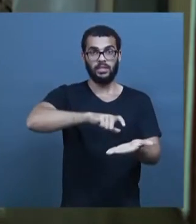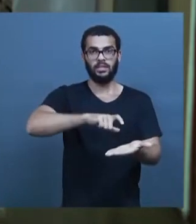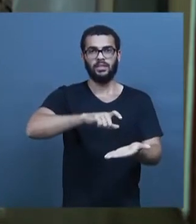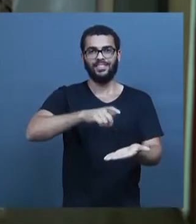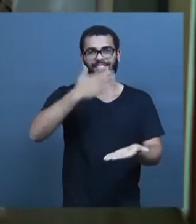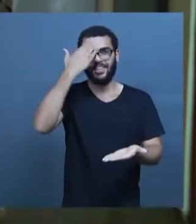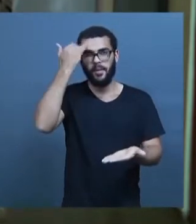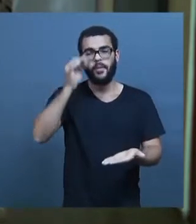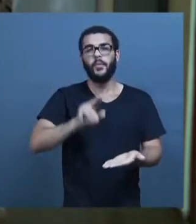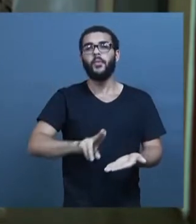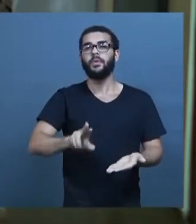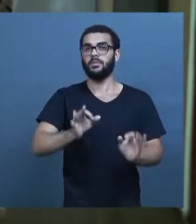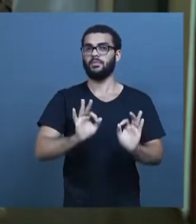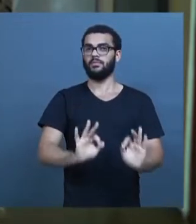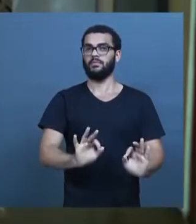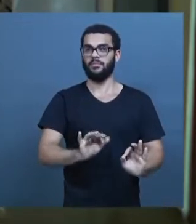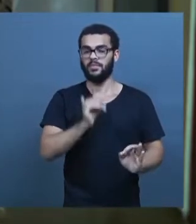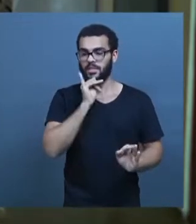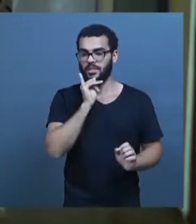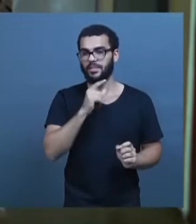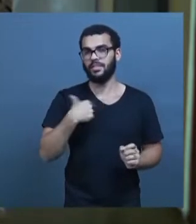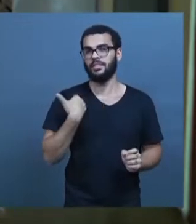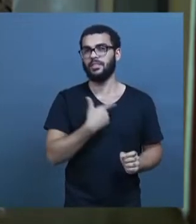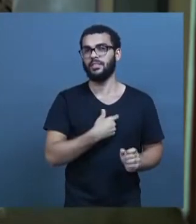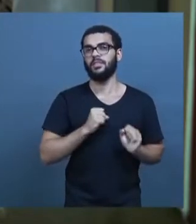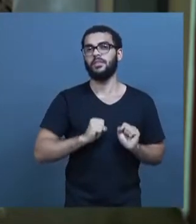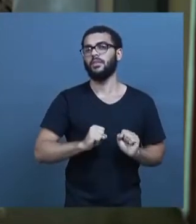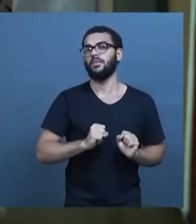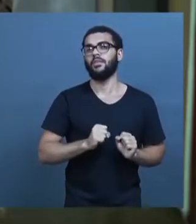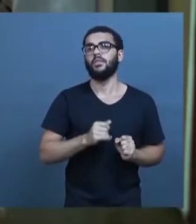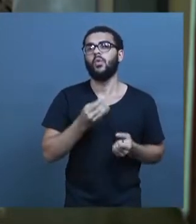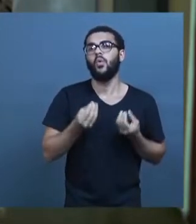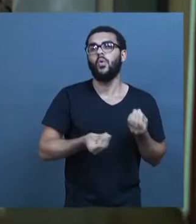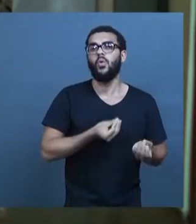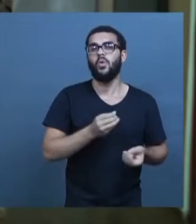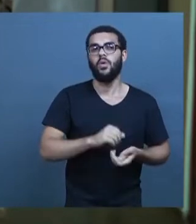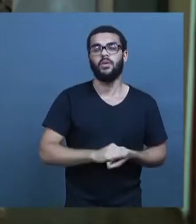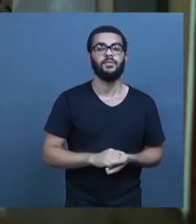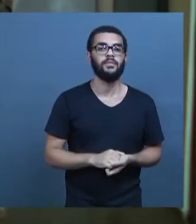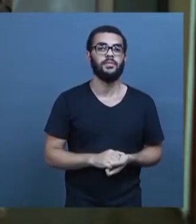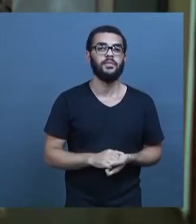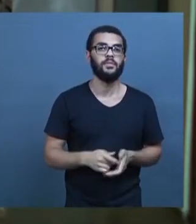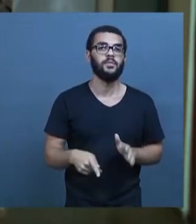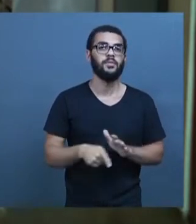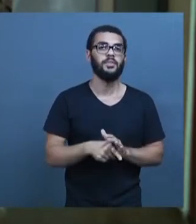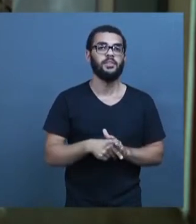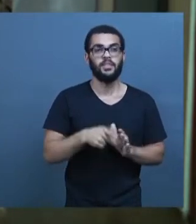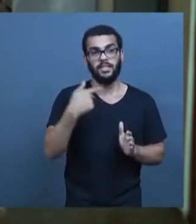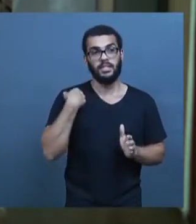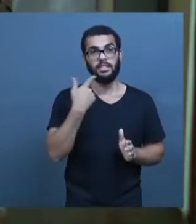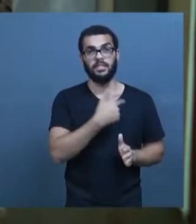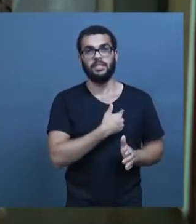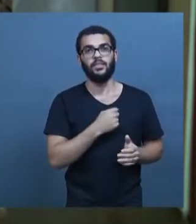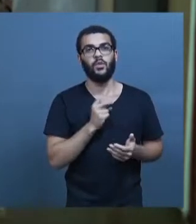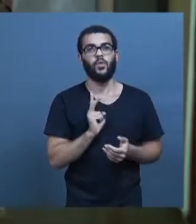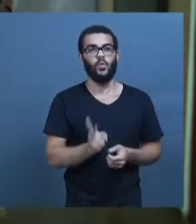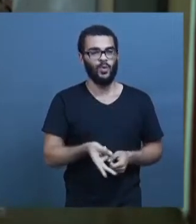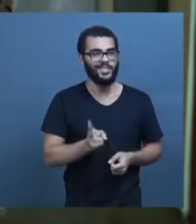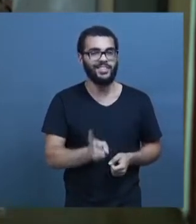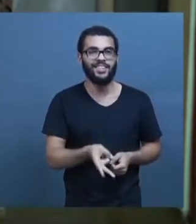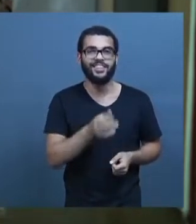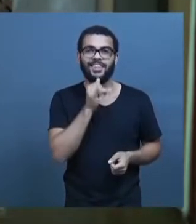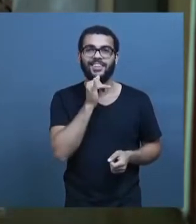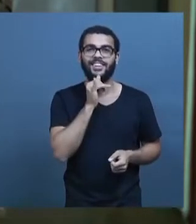traz vantagens, né? Uma dessas vantagens que nós podemos pontuar são os programas de fidelidade, né? Os programas